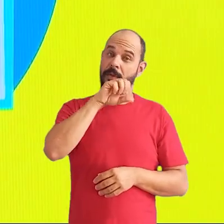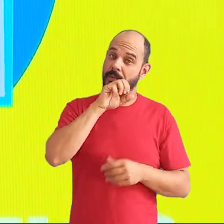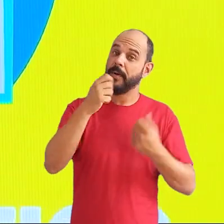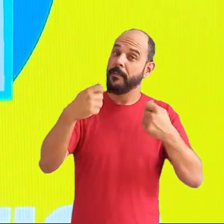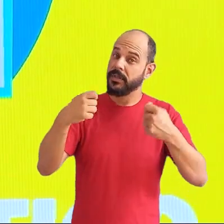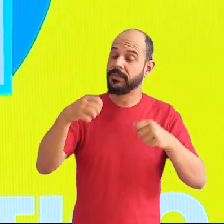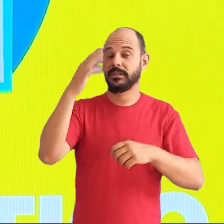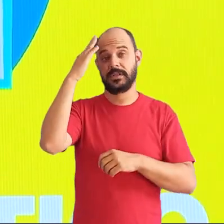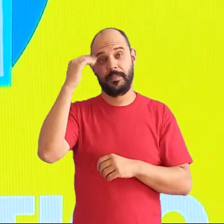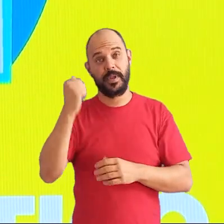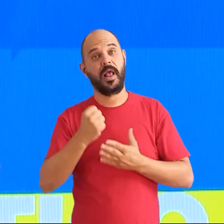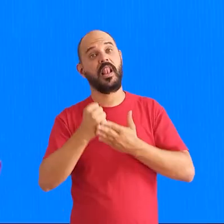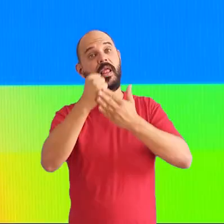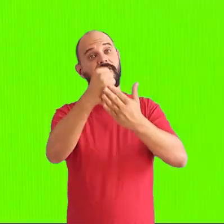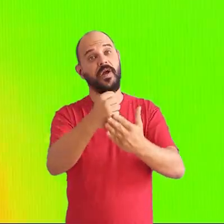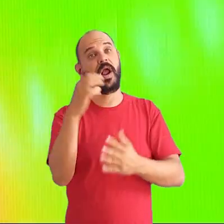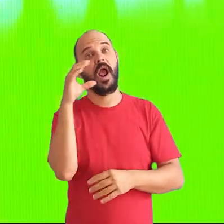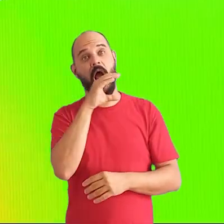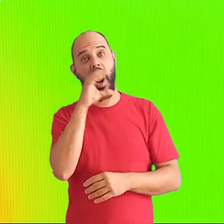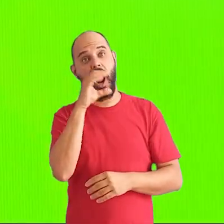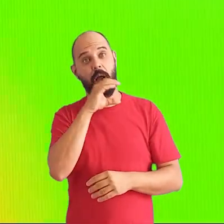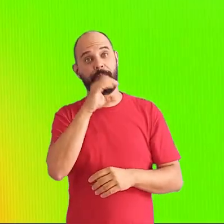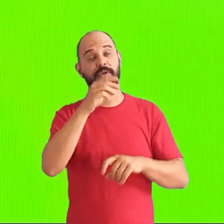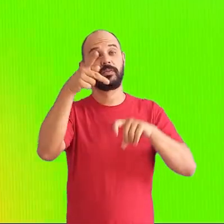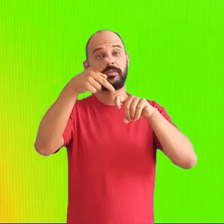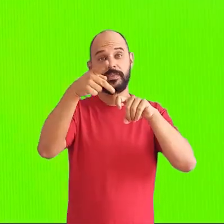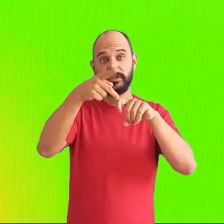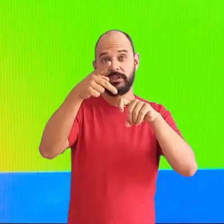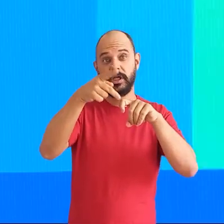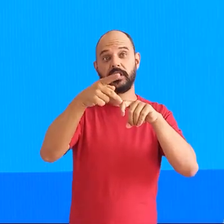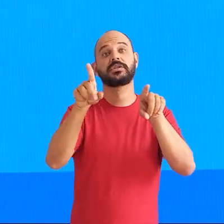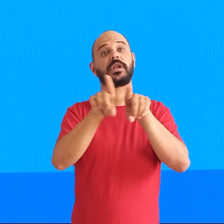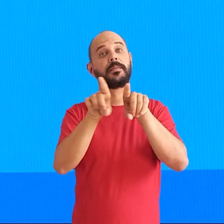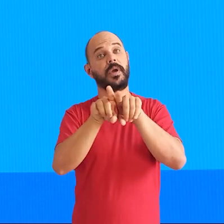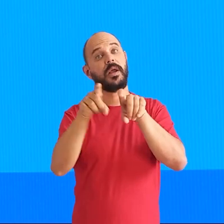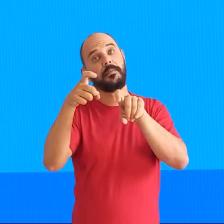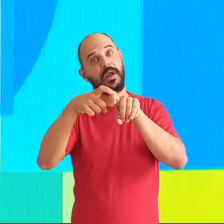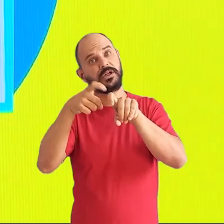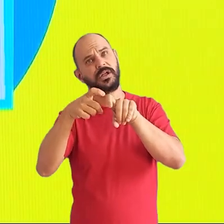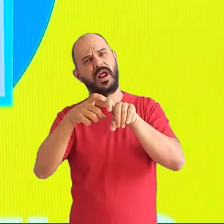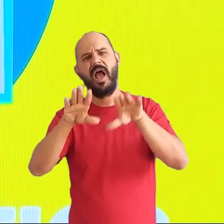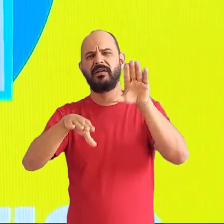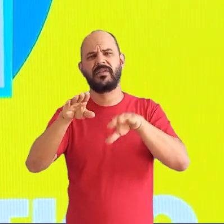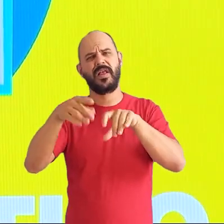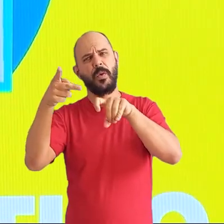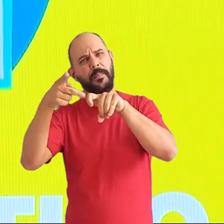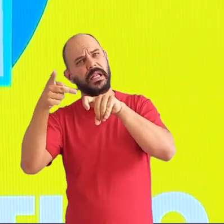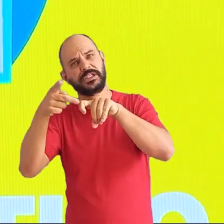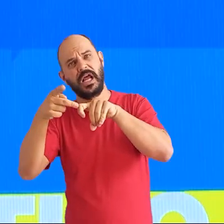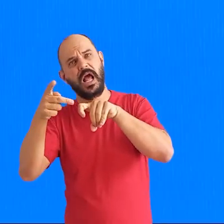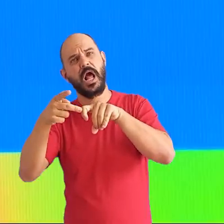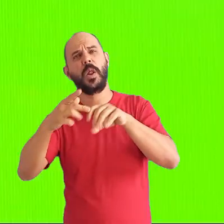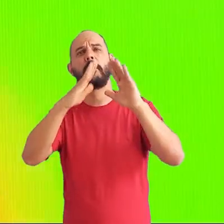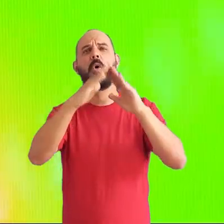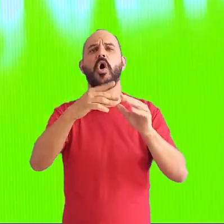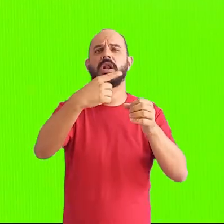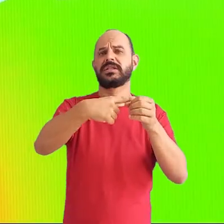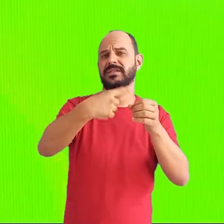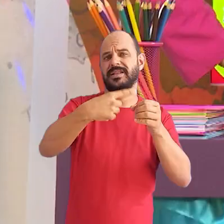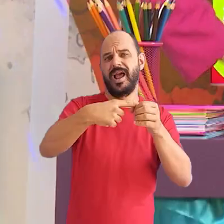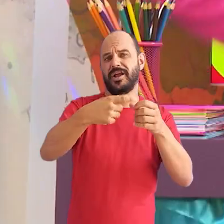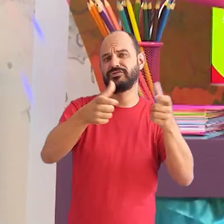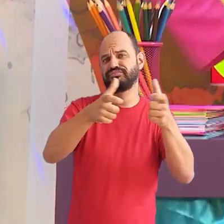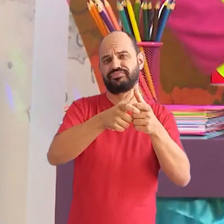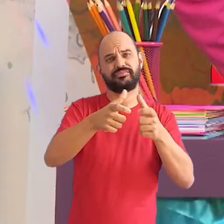tem que saber para poder levar rapidamente para o pediatra e para o médico. Às vezes não é o pediatra, às vezes ela mora